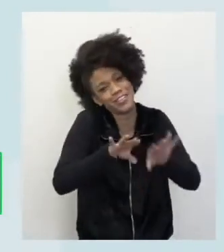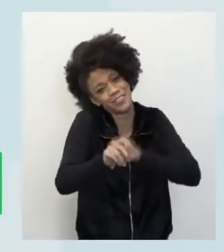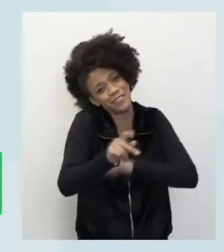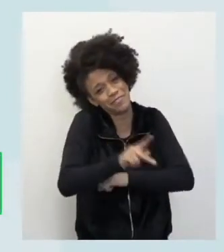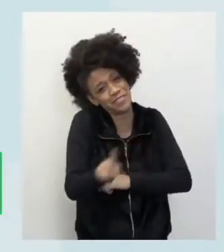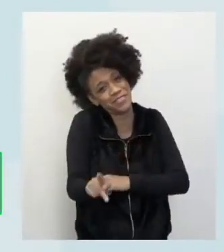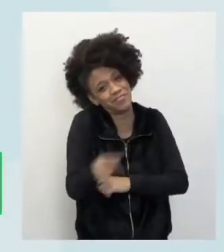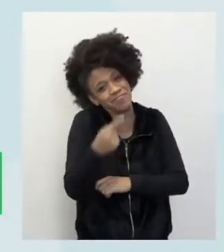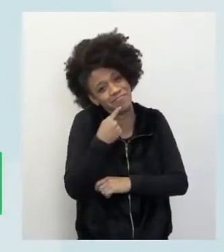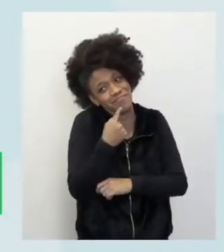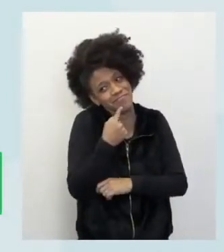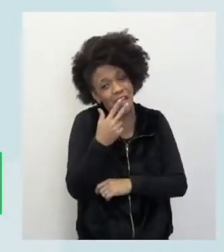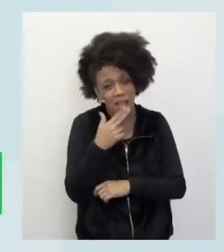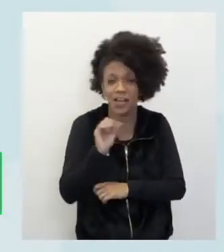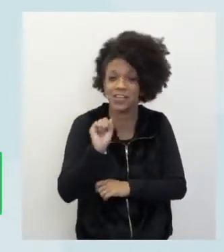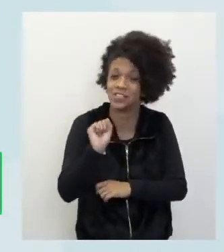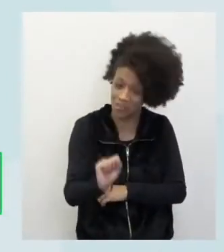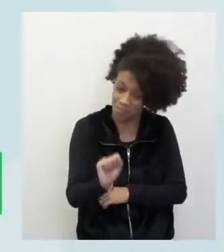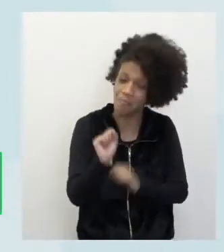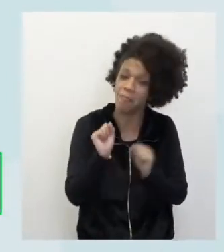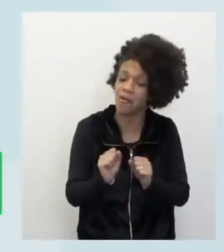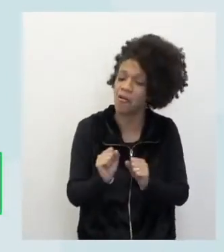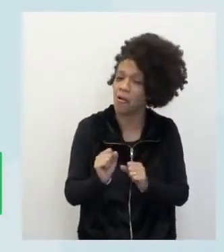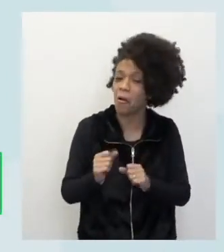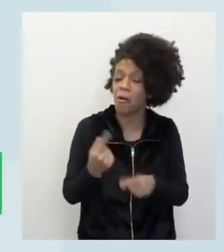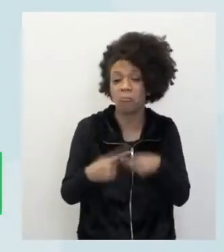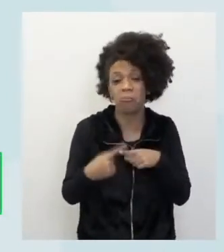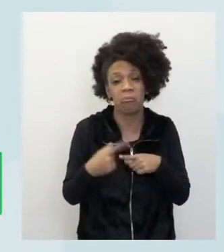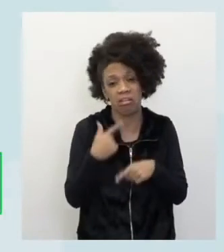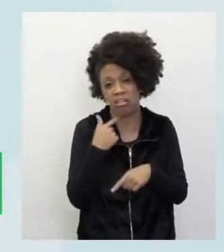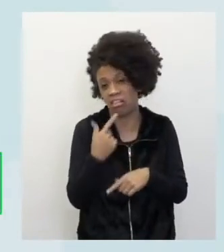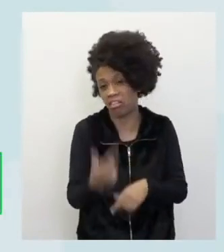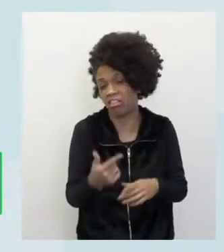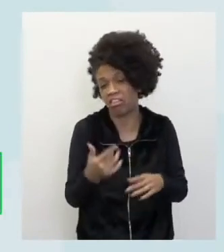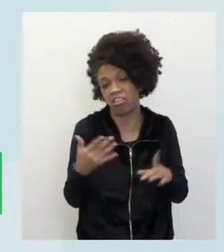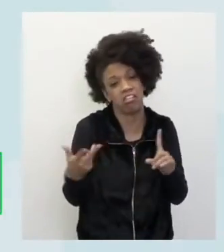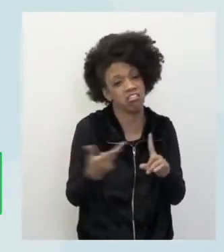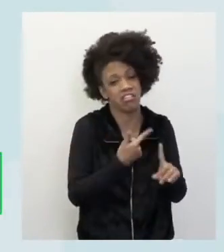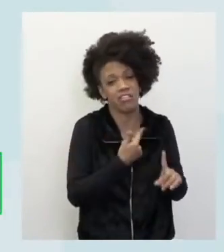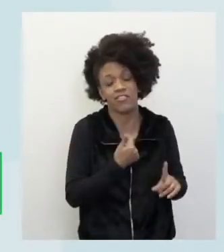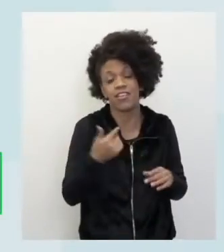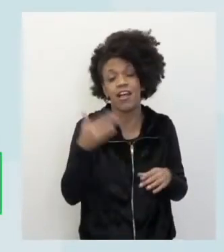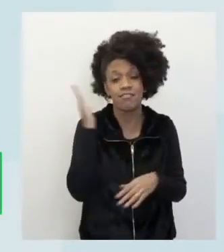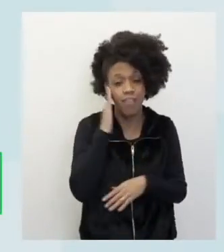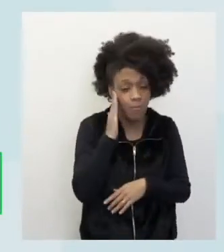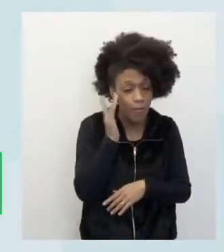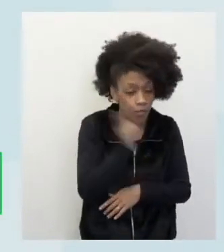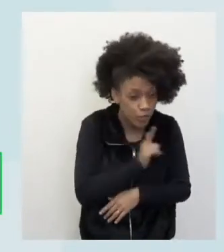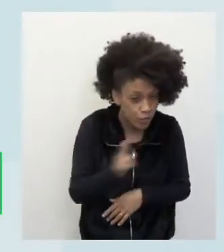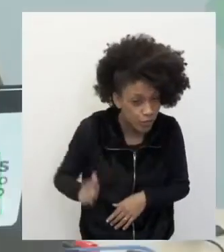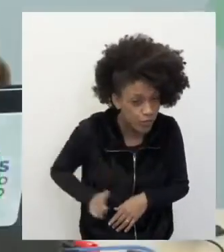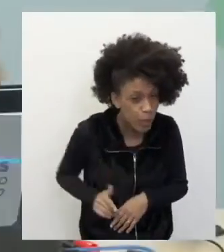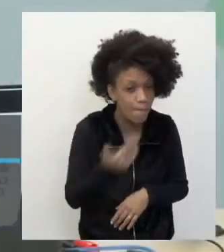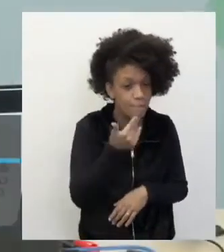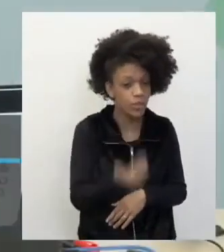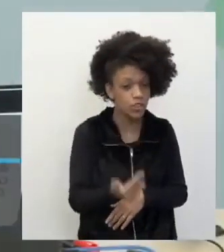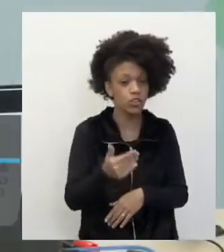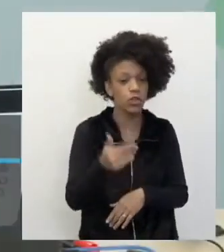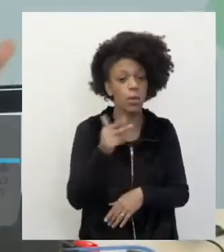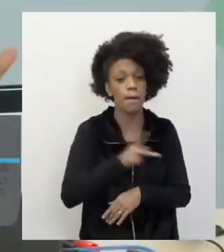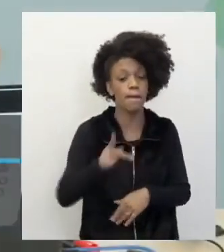acho que pode ser, porque ninguém se convenceu ali. Sabendo que o governo está pedindo para que os